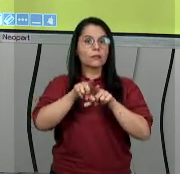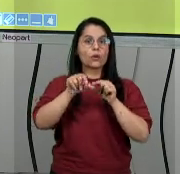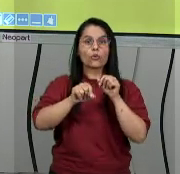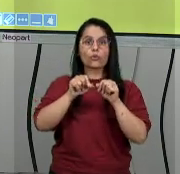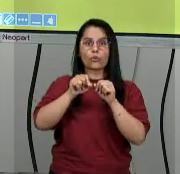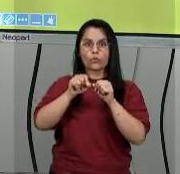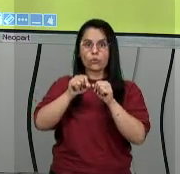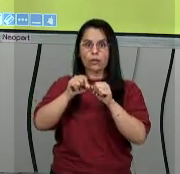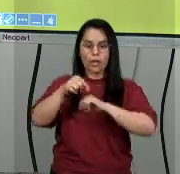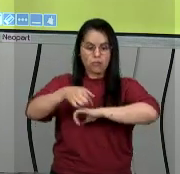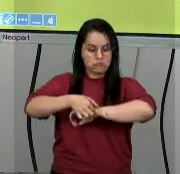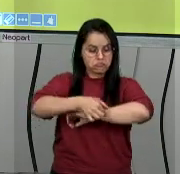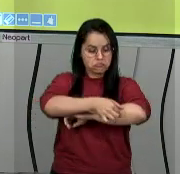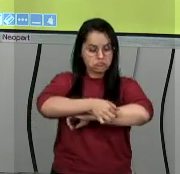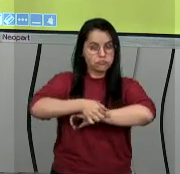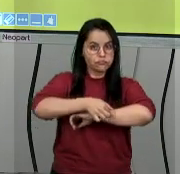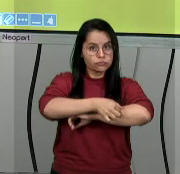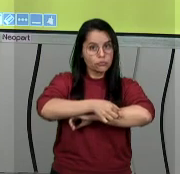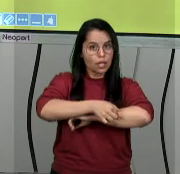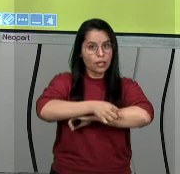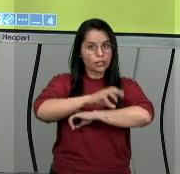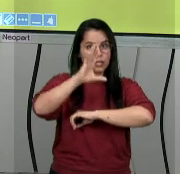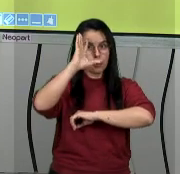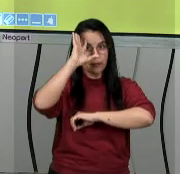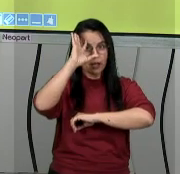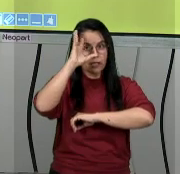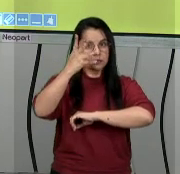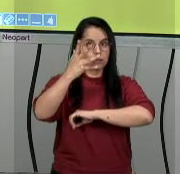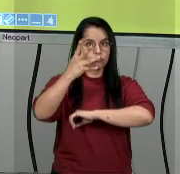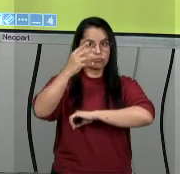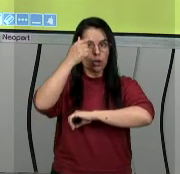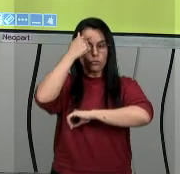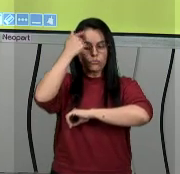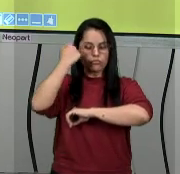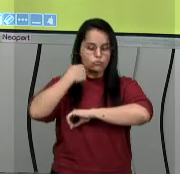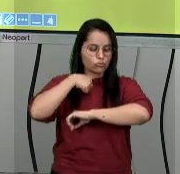o sistema muscular que vai reagir a esse impulso.